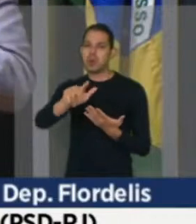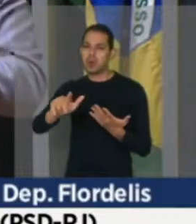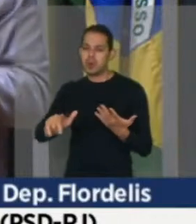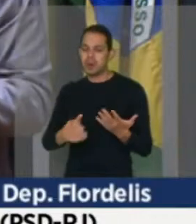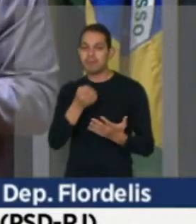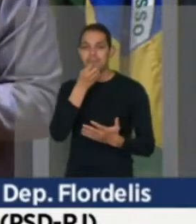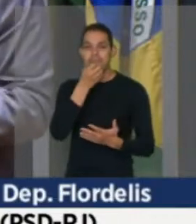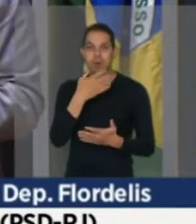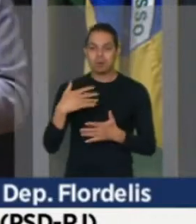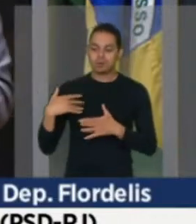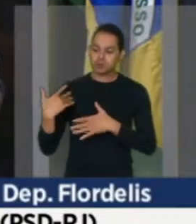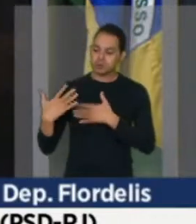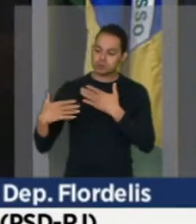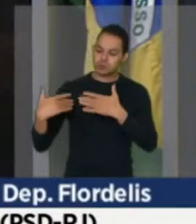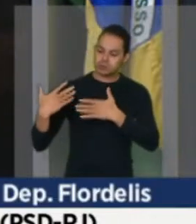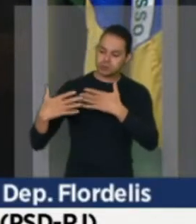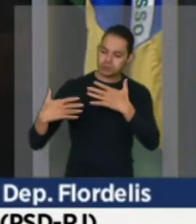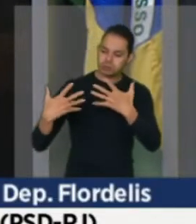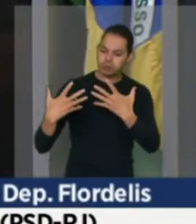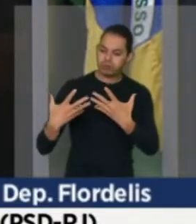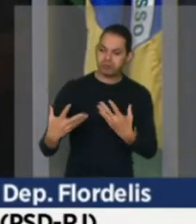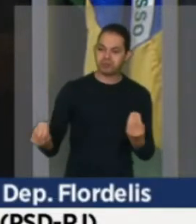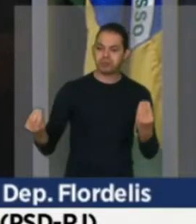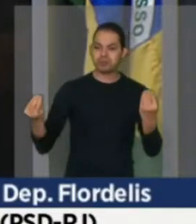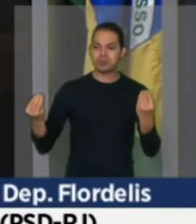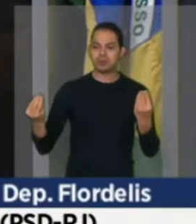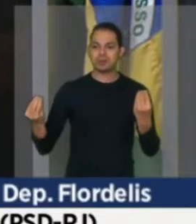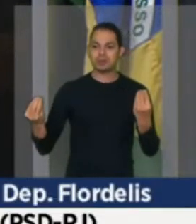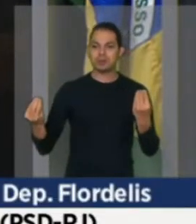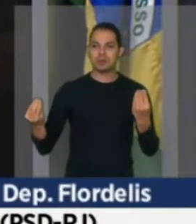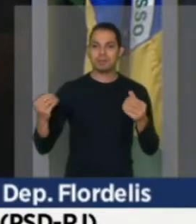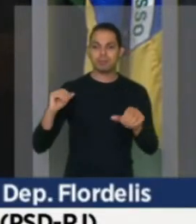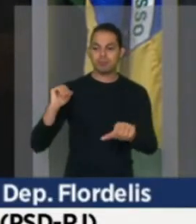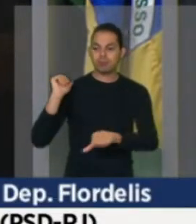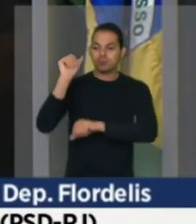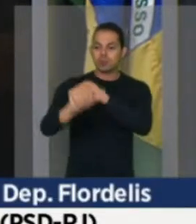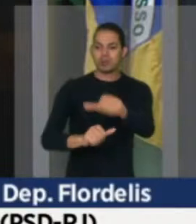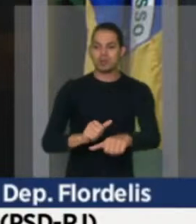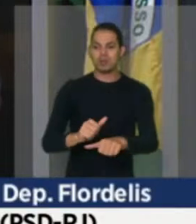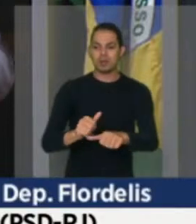foram com o passar do tempo apagadas, ressignificadas.